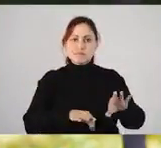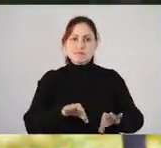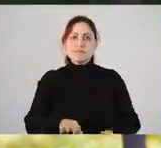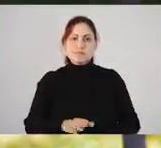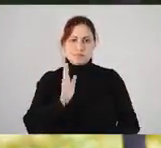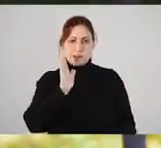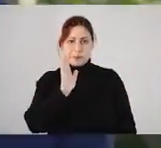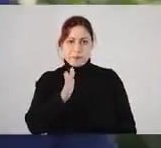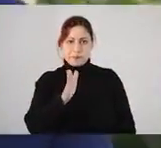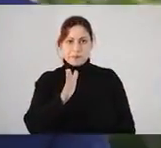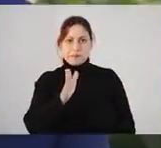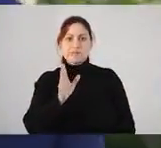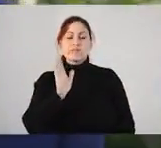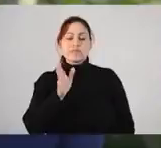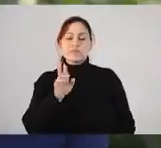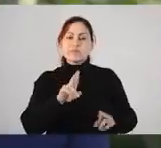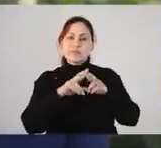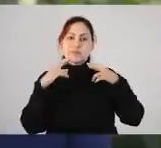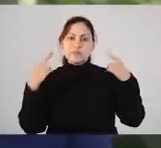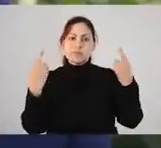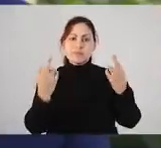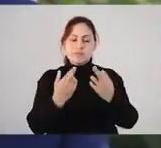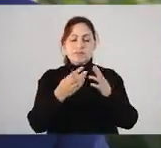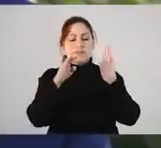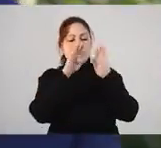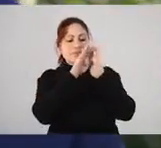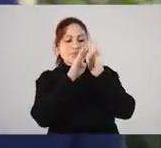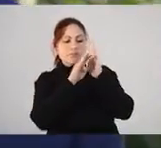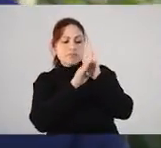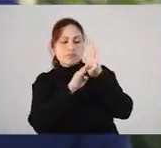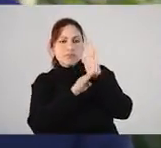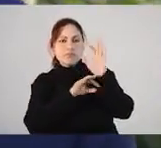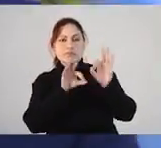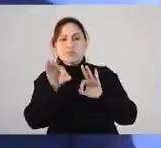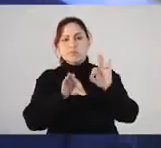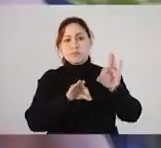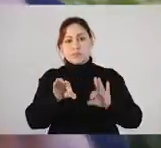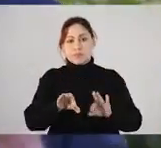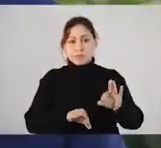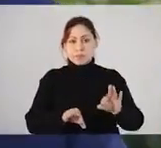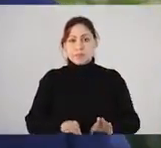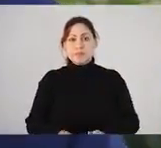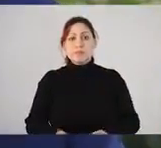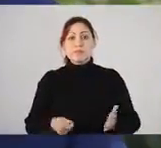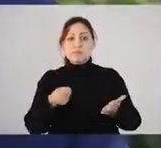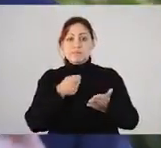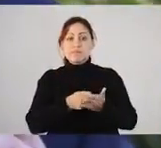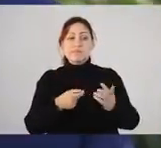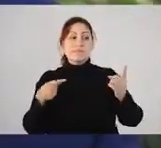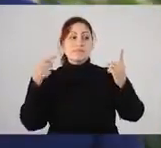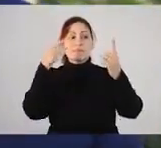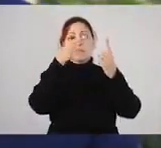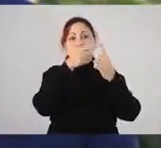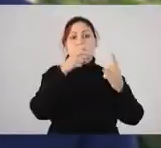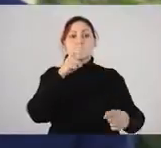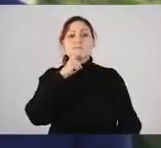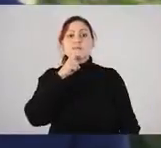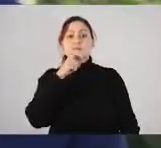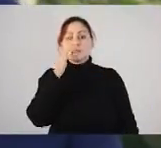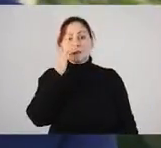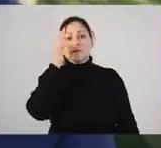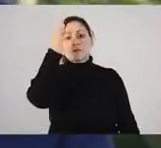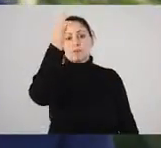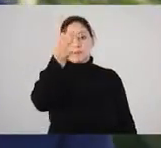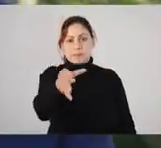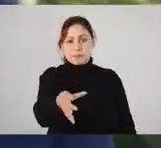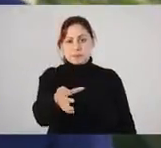para esse desafio. Construímos coletivamente um amplo programa de governo, do tamanho dos desafios que estão colocados para a nossa